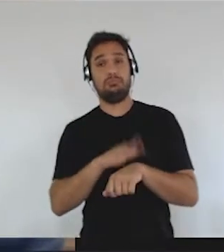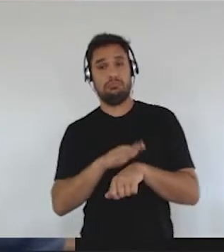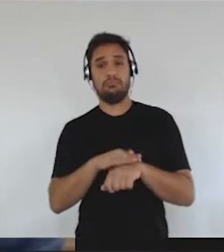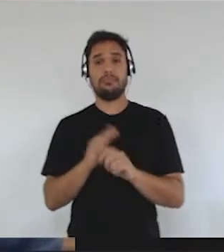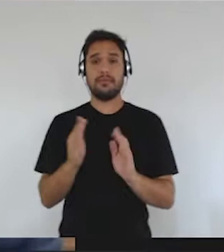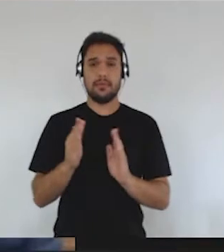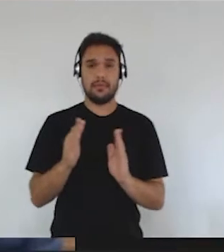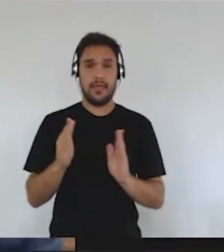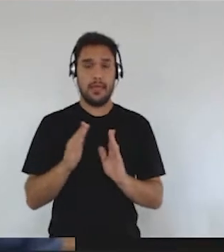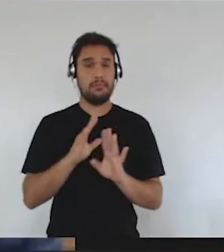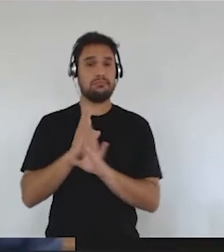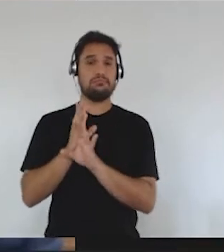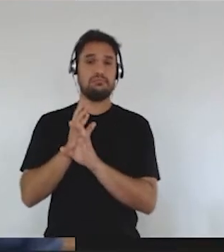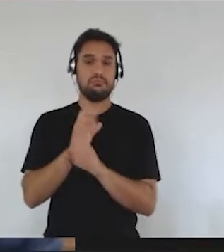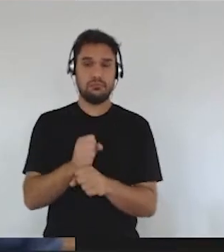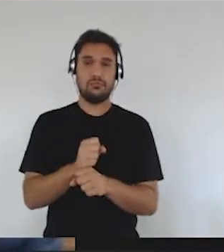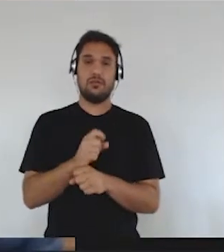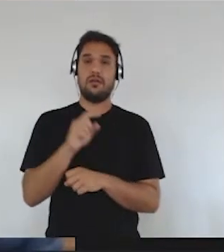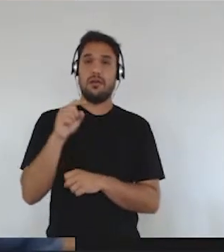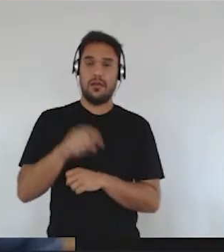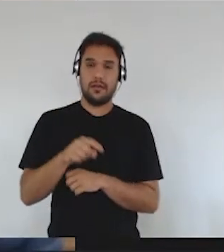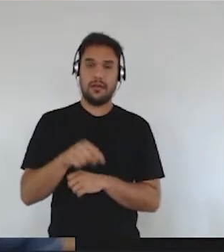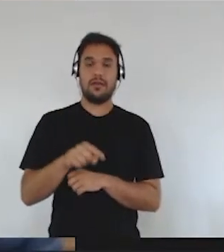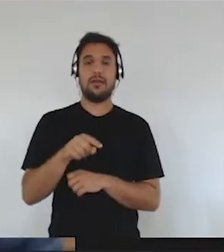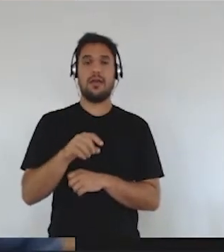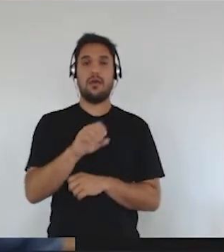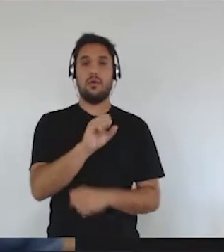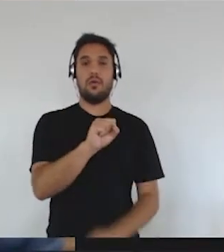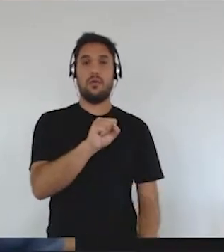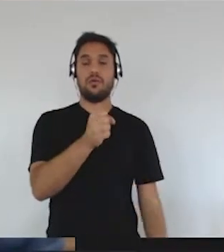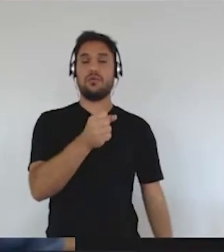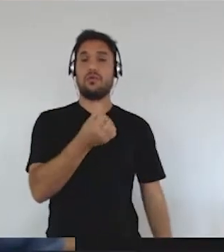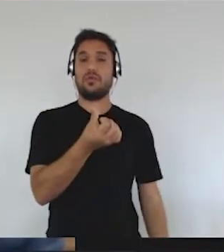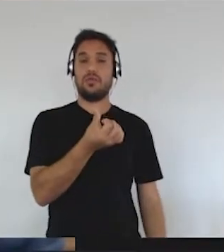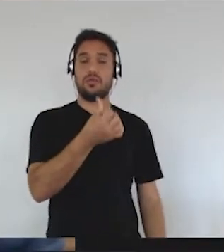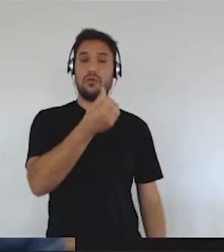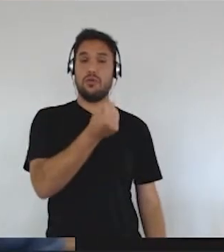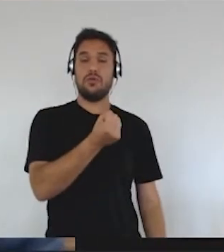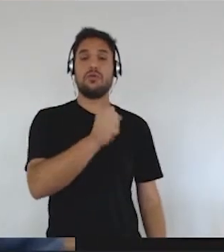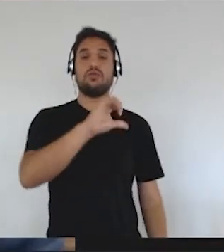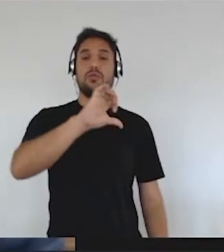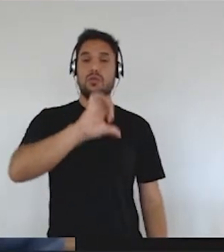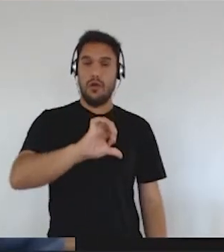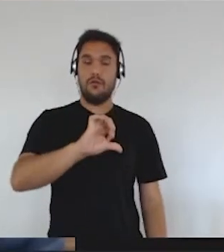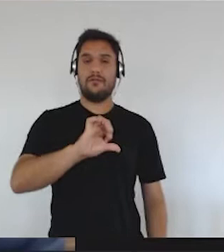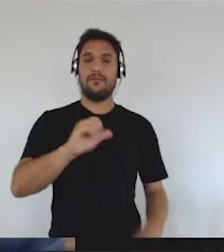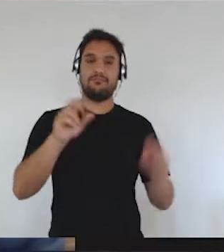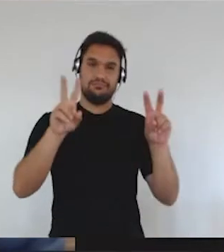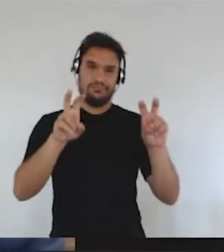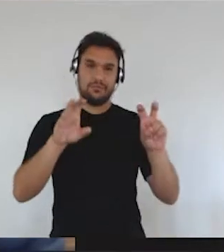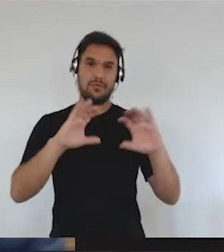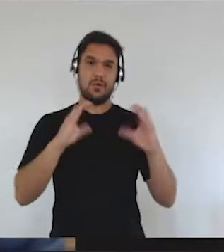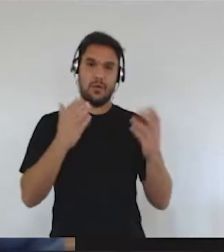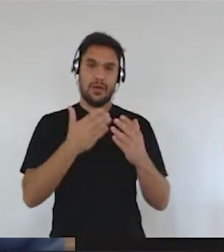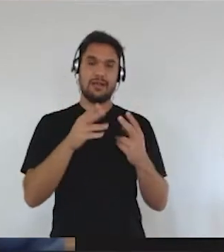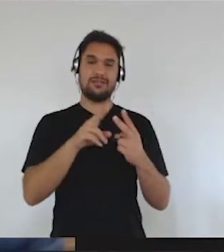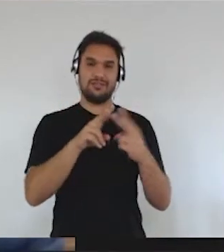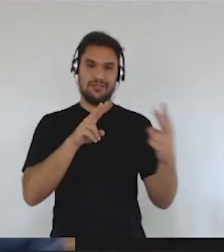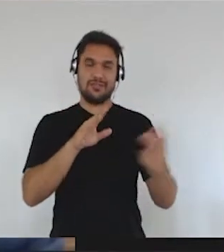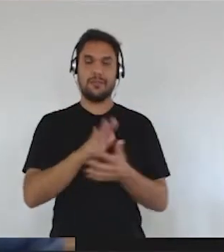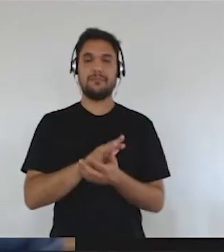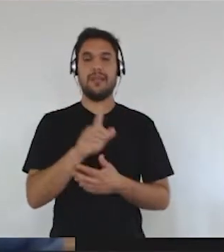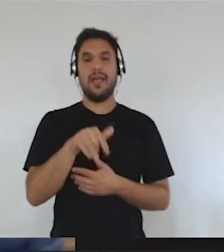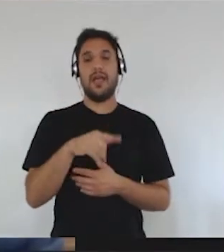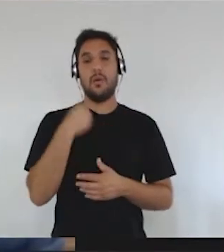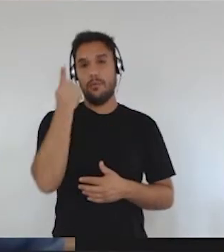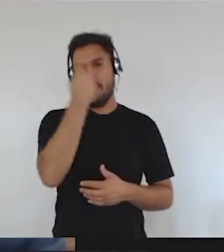tempo total deste painel 89 do nosso Congresso Digital é de